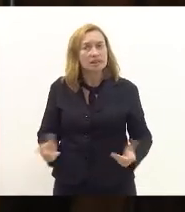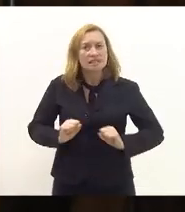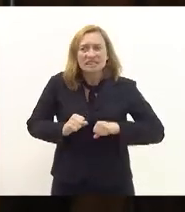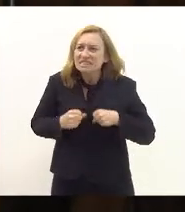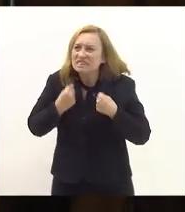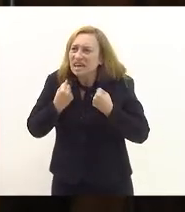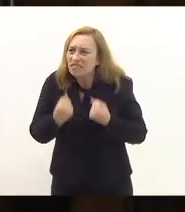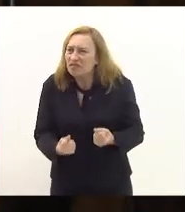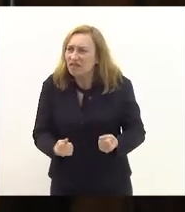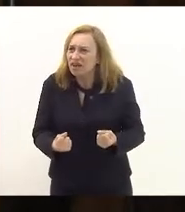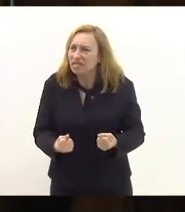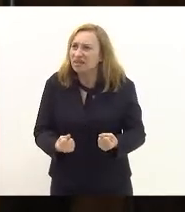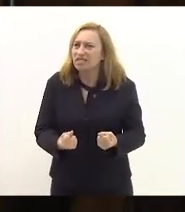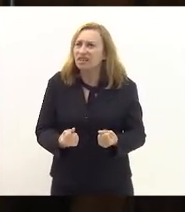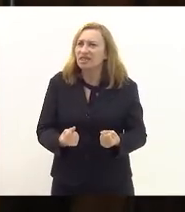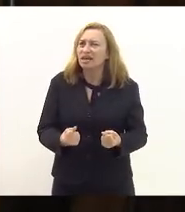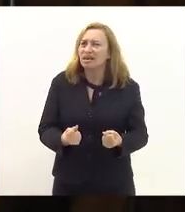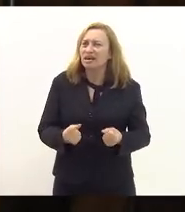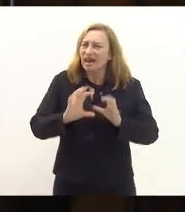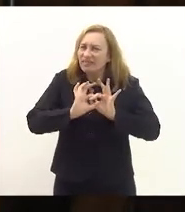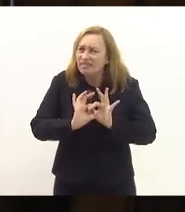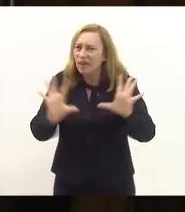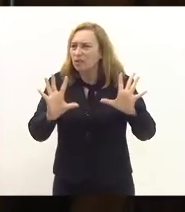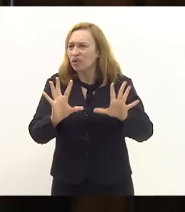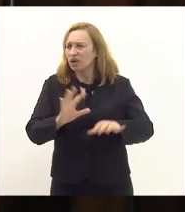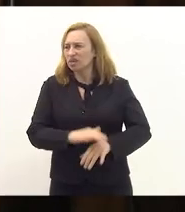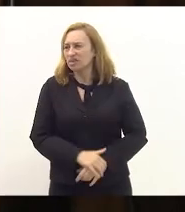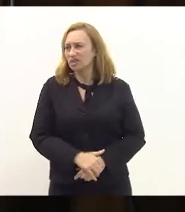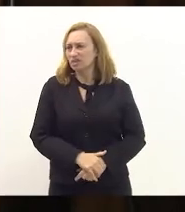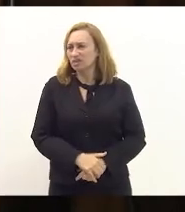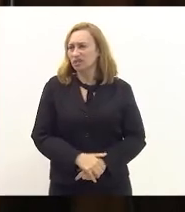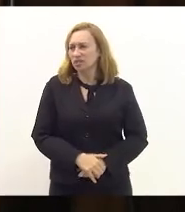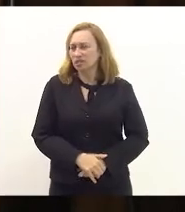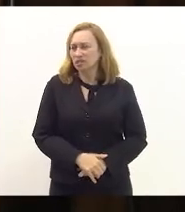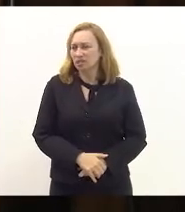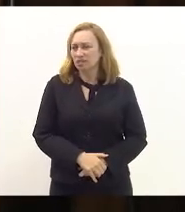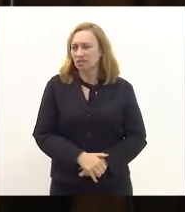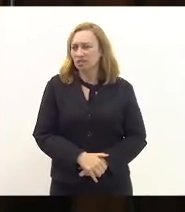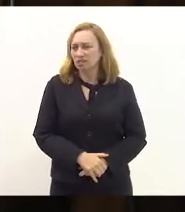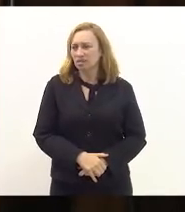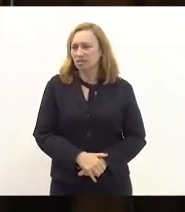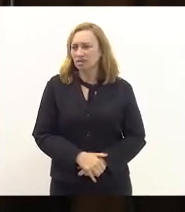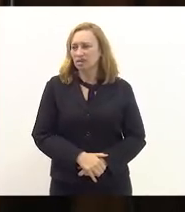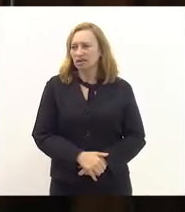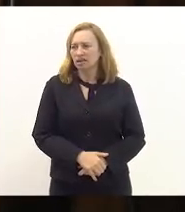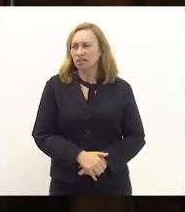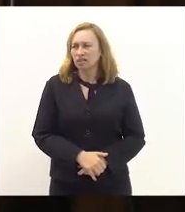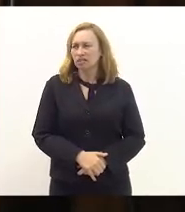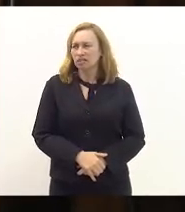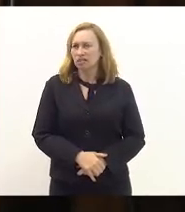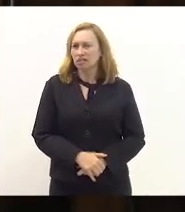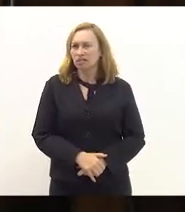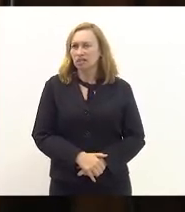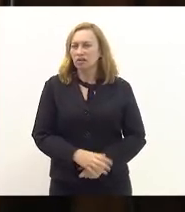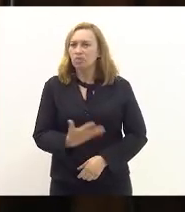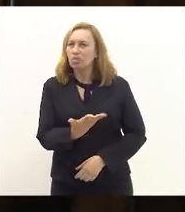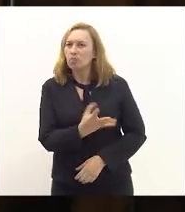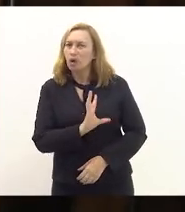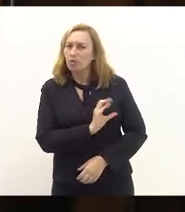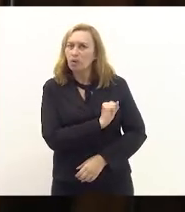a legalidade e a democracia e a posse de Jango, o amor à